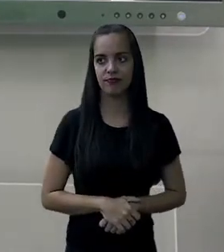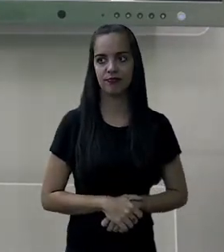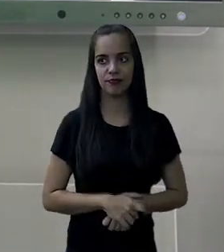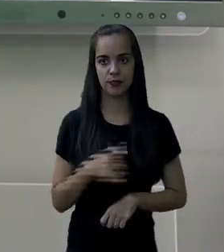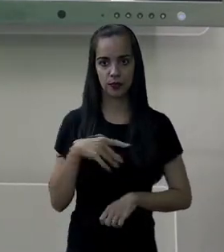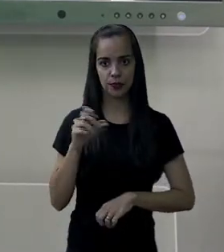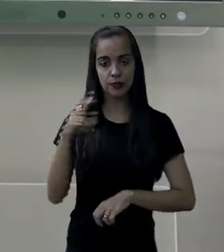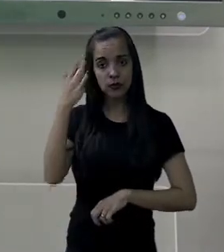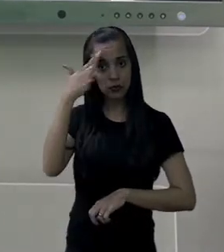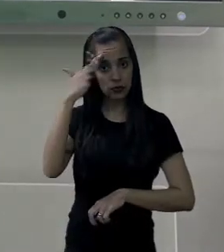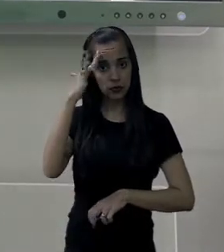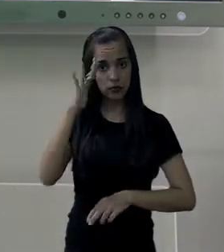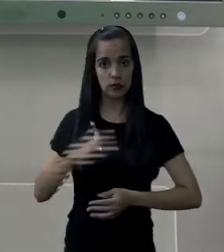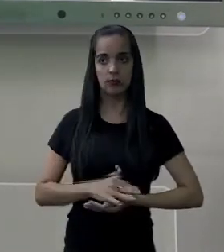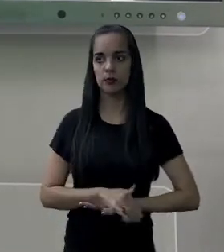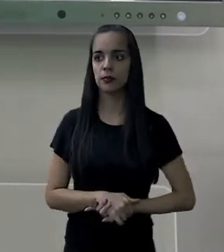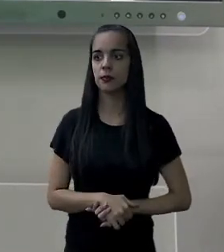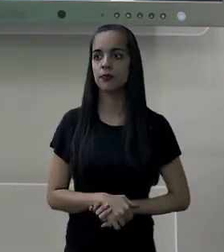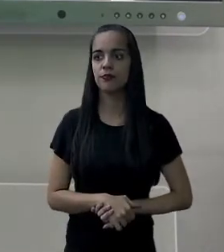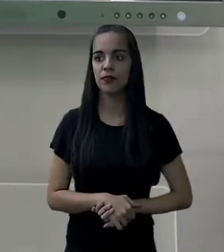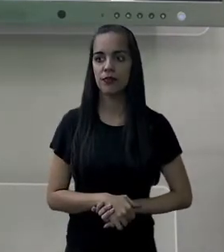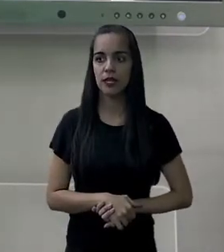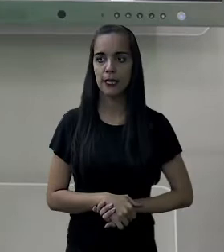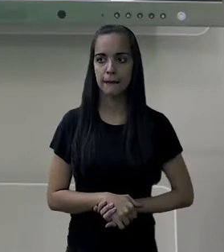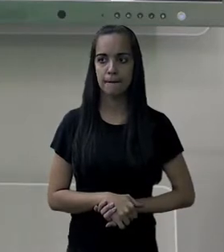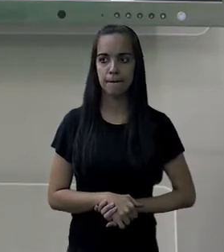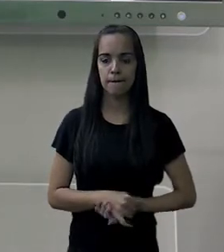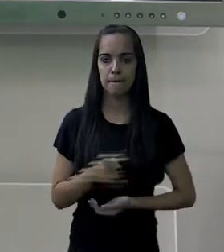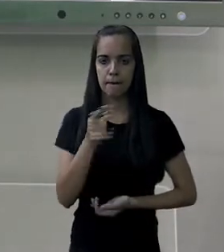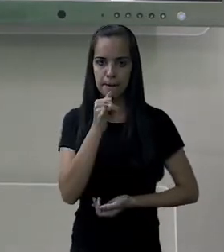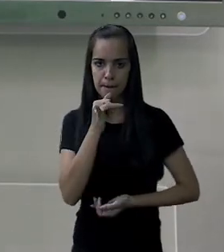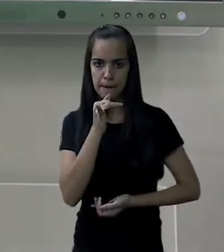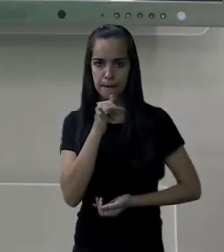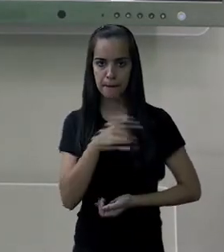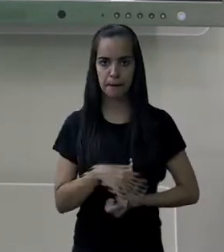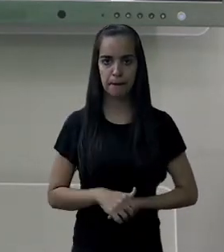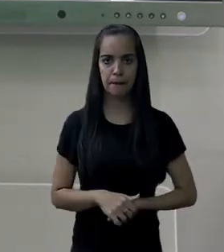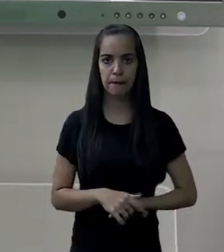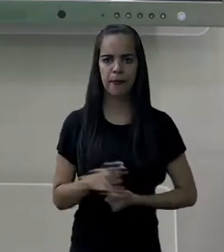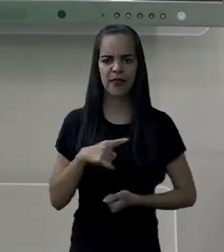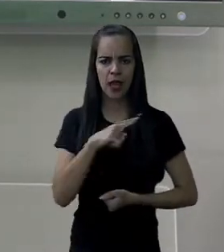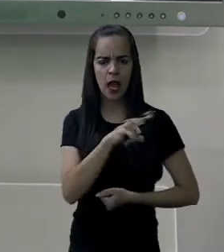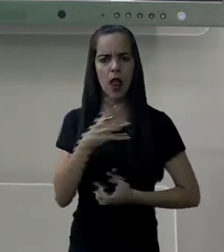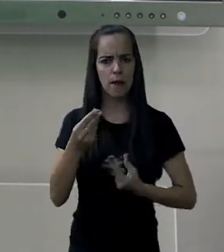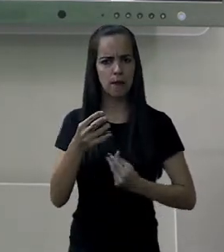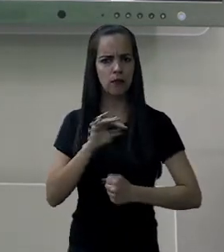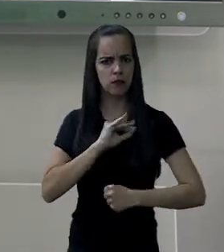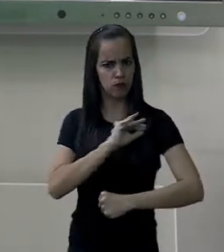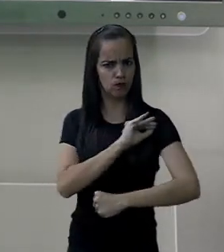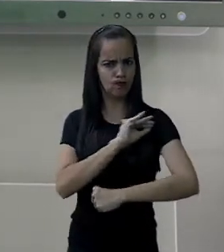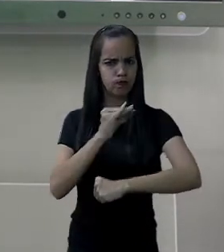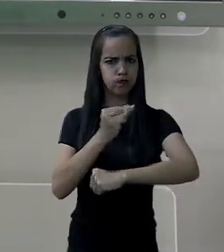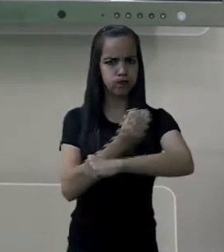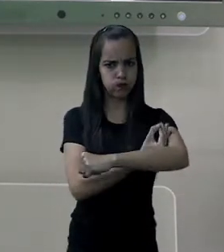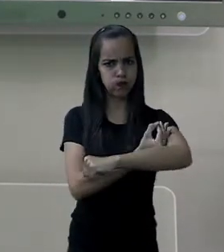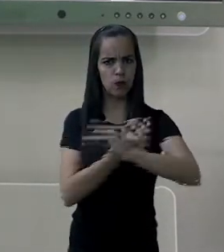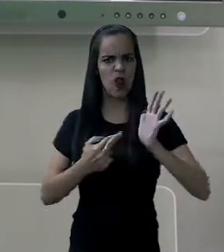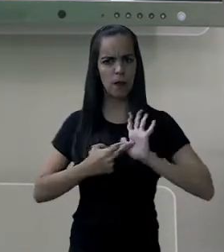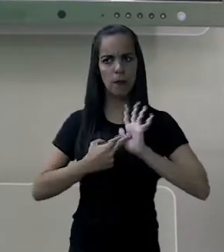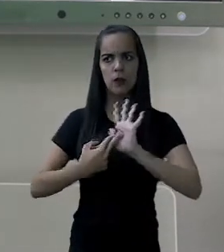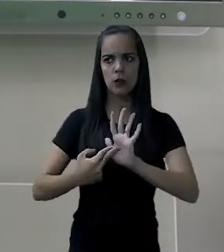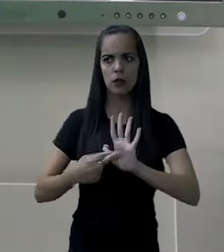Ok? Então, apesar de todas as crises, ela representa uma poderosa